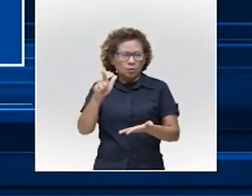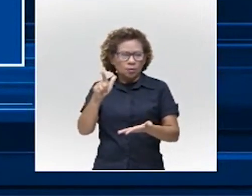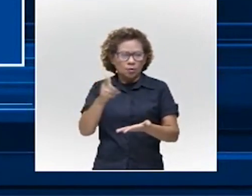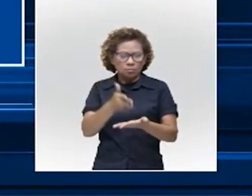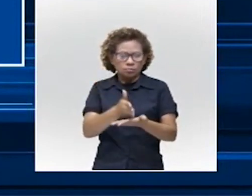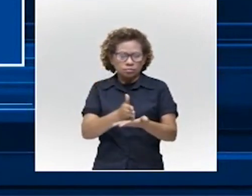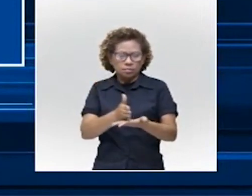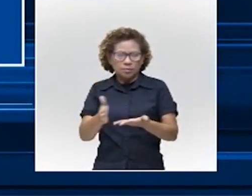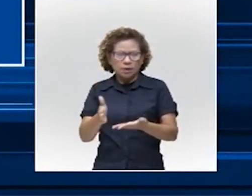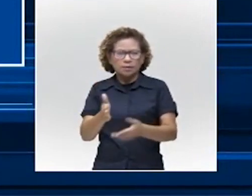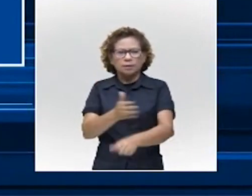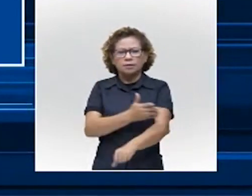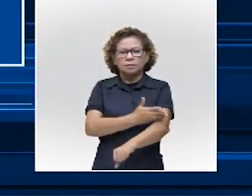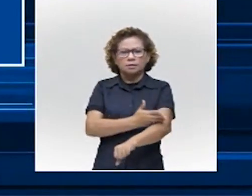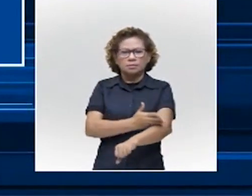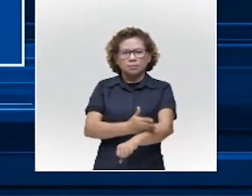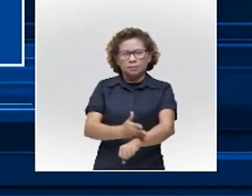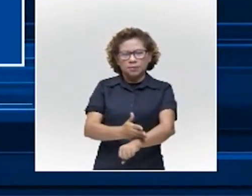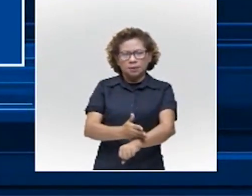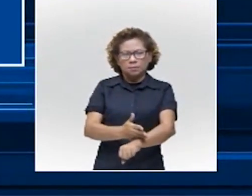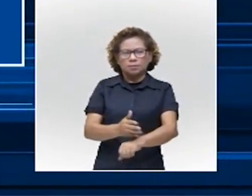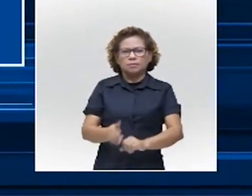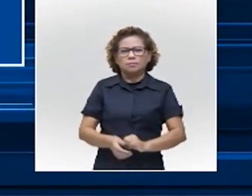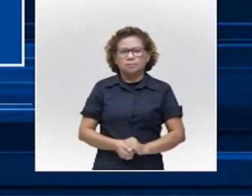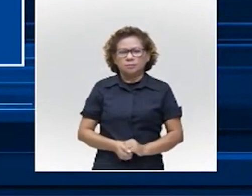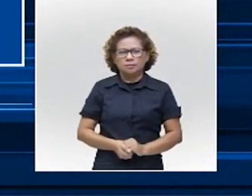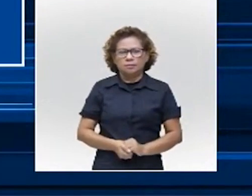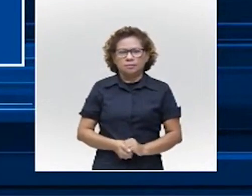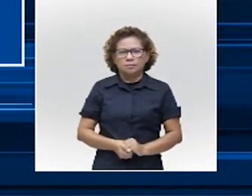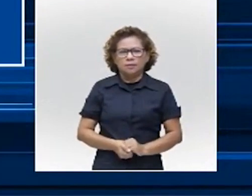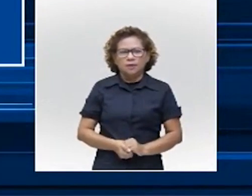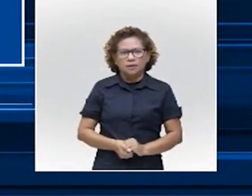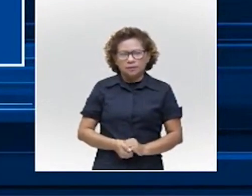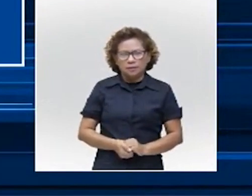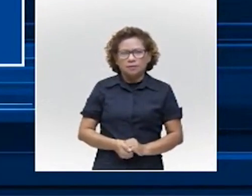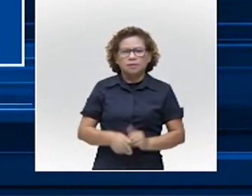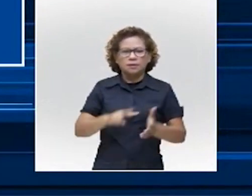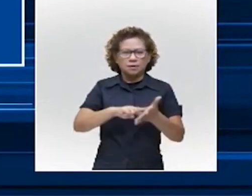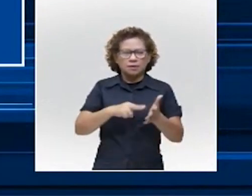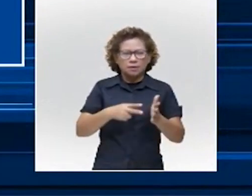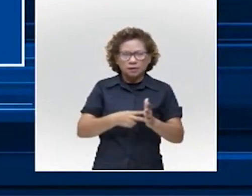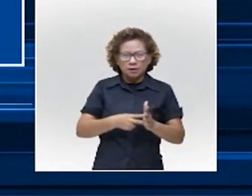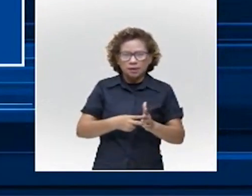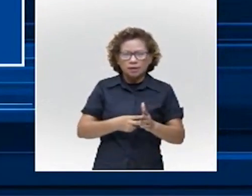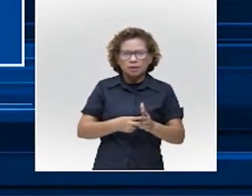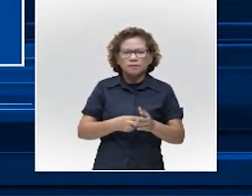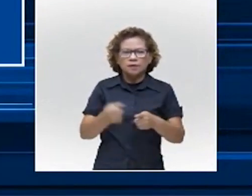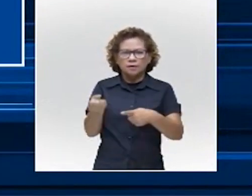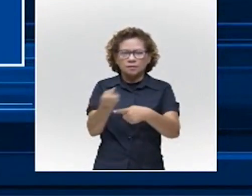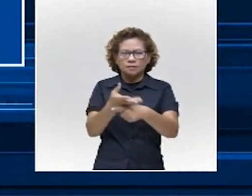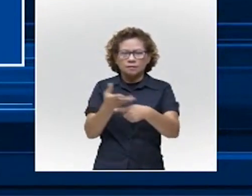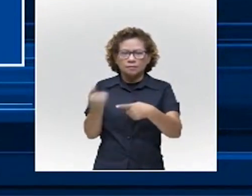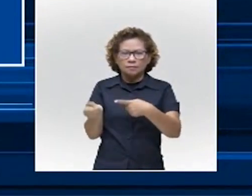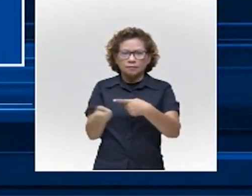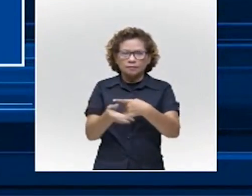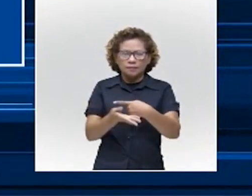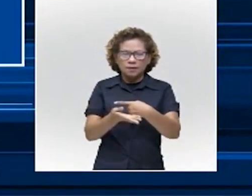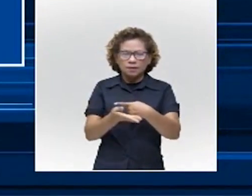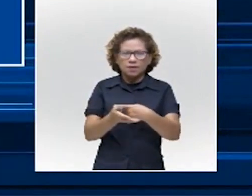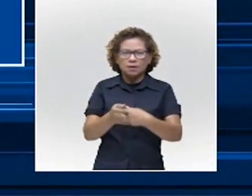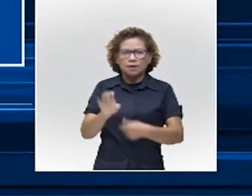branca. Então, elas são tidas como as frações equivalentes. A gente vai mostrar um pouco mais